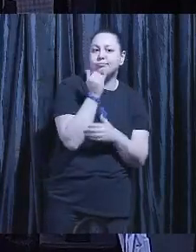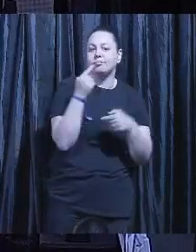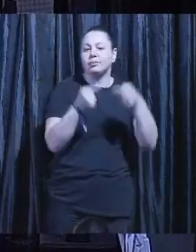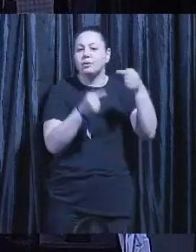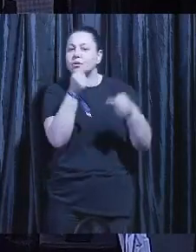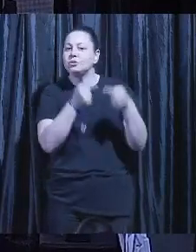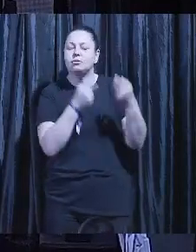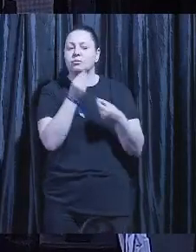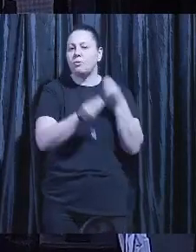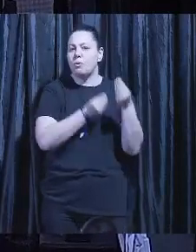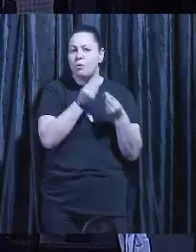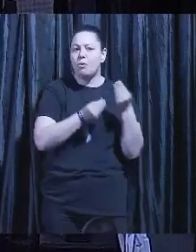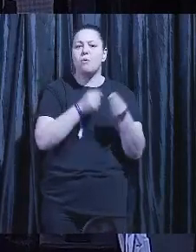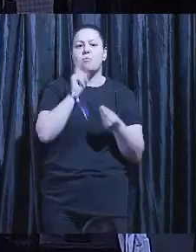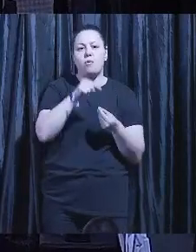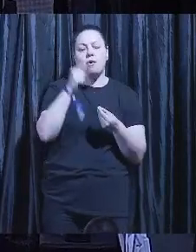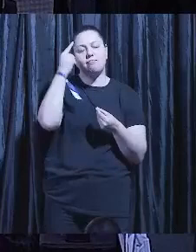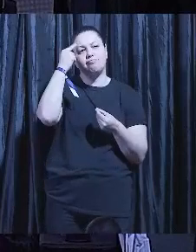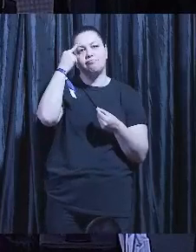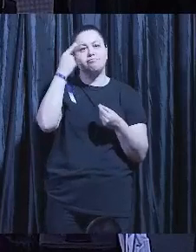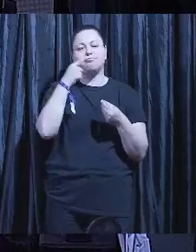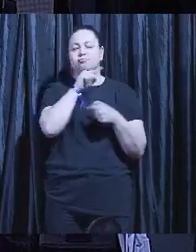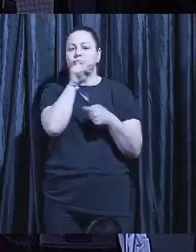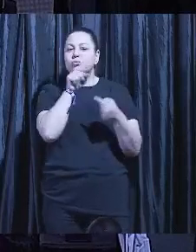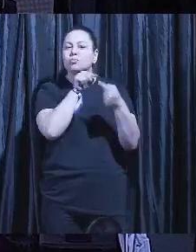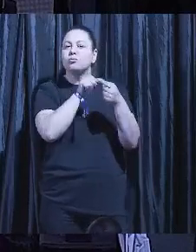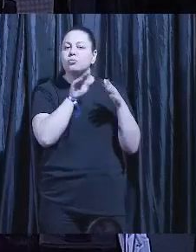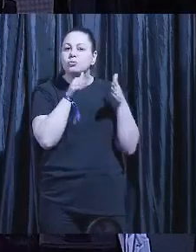que são formações pensando